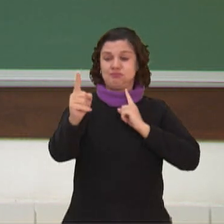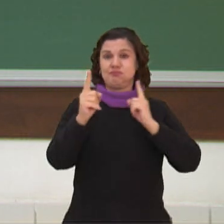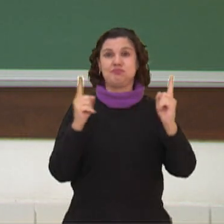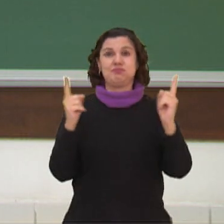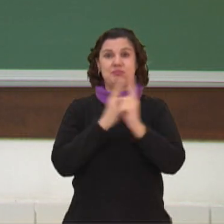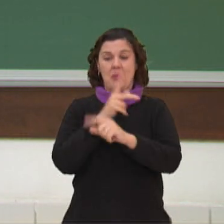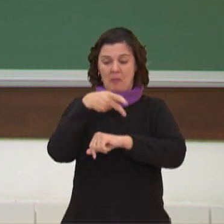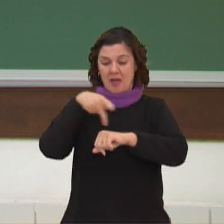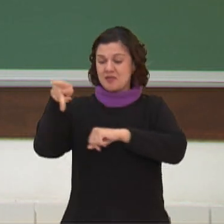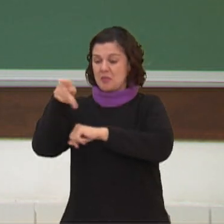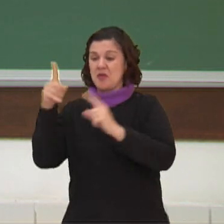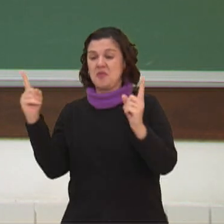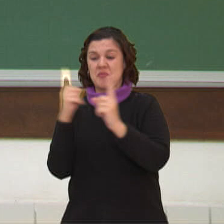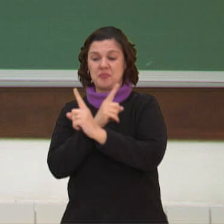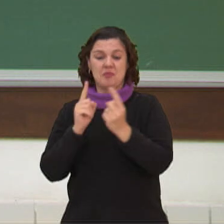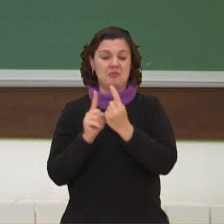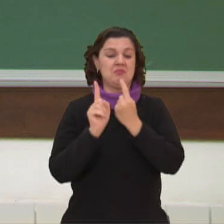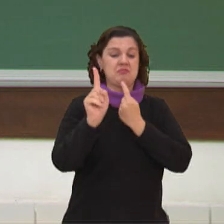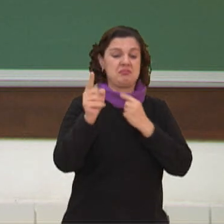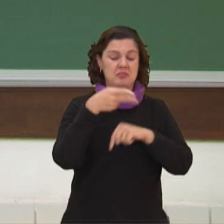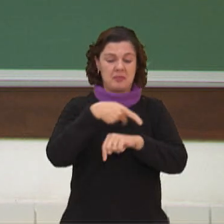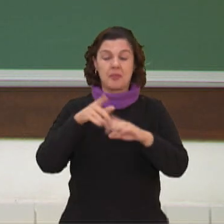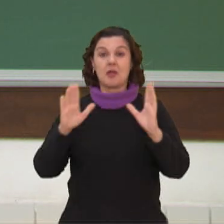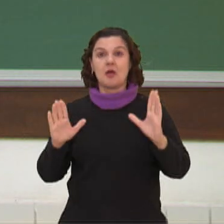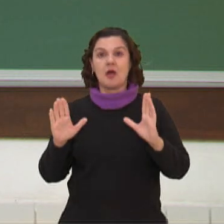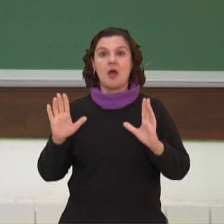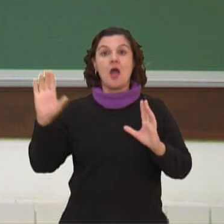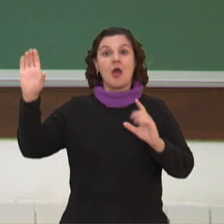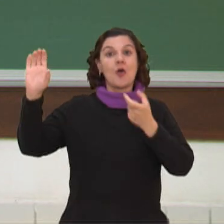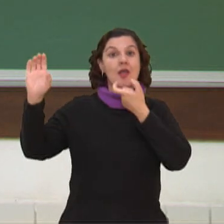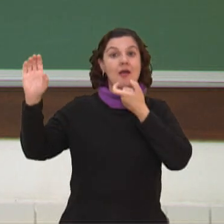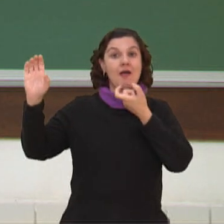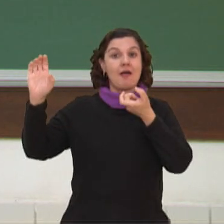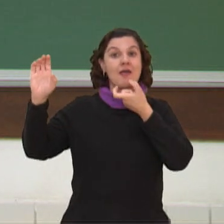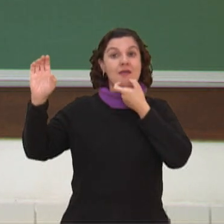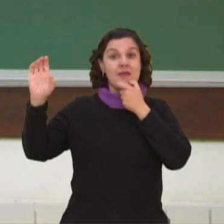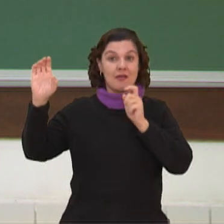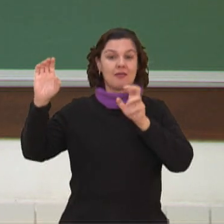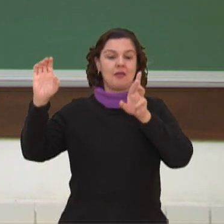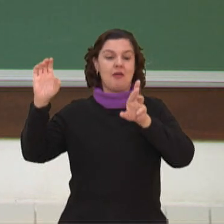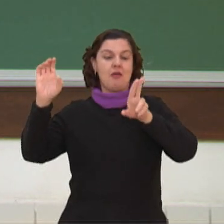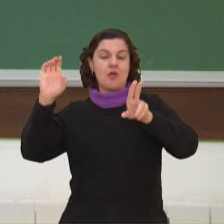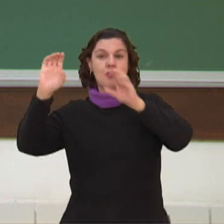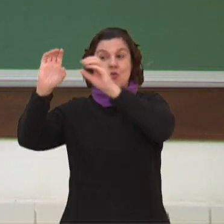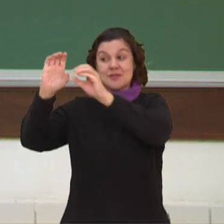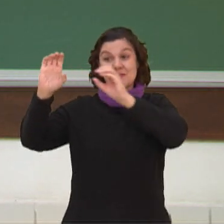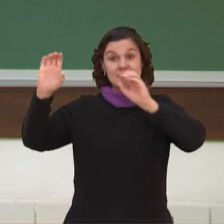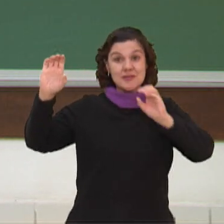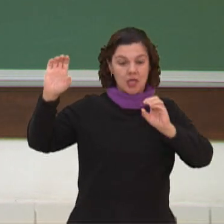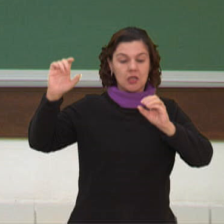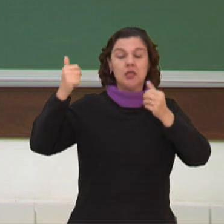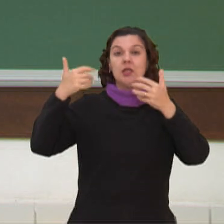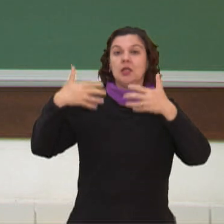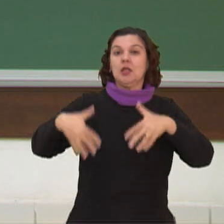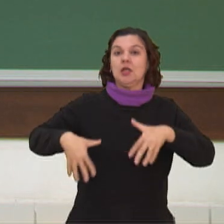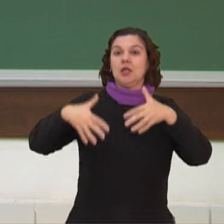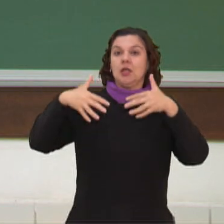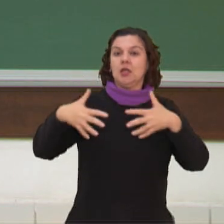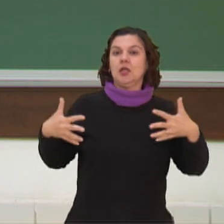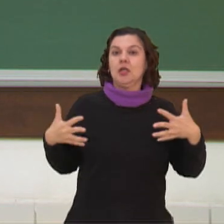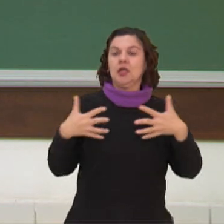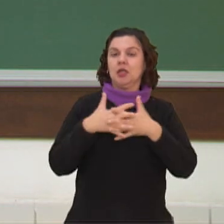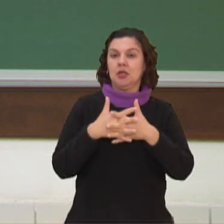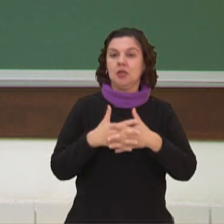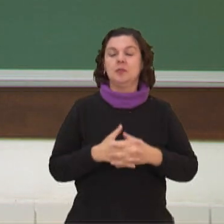cruzando fronteira. E com a saída da União Europeia, isto muda tudo. E gera um grande conflito. Se você